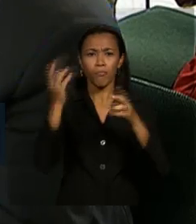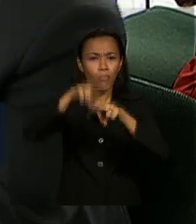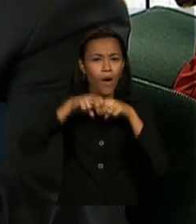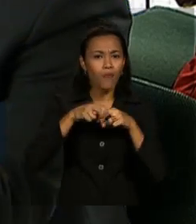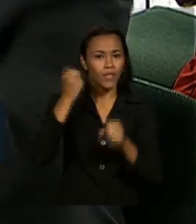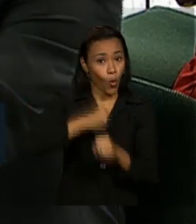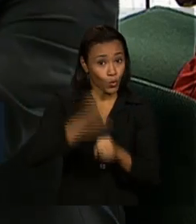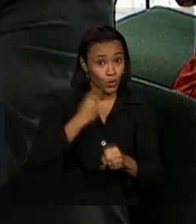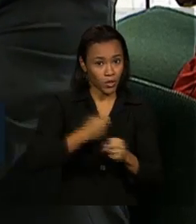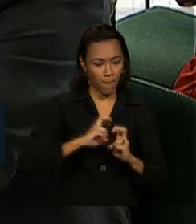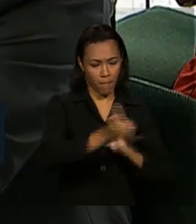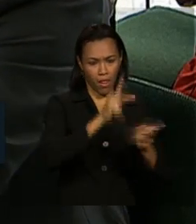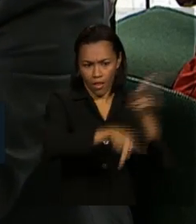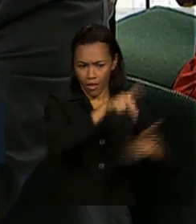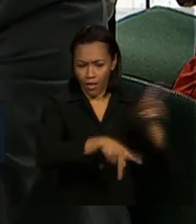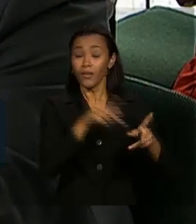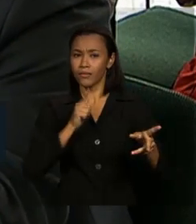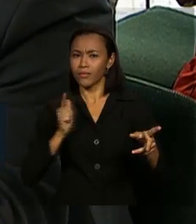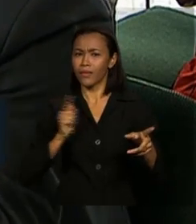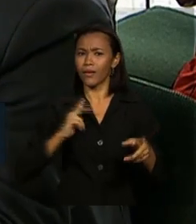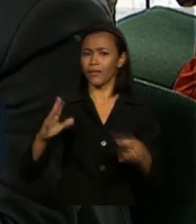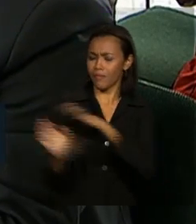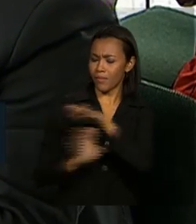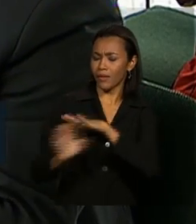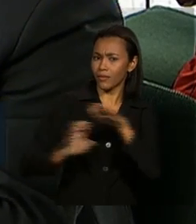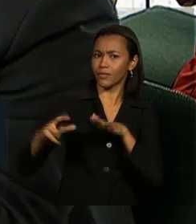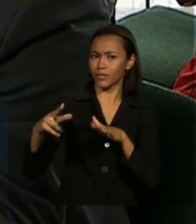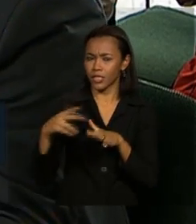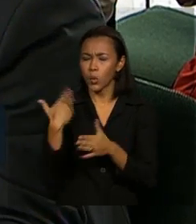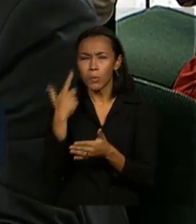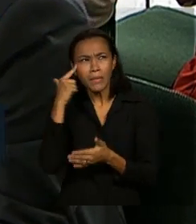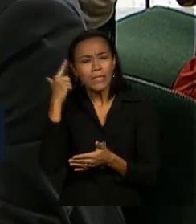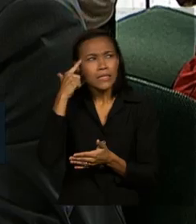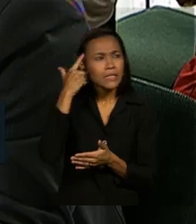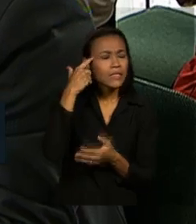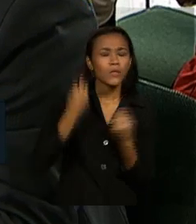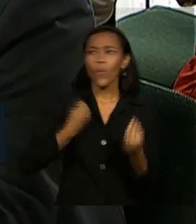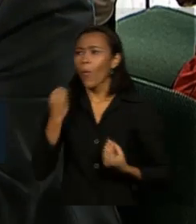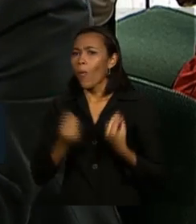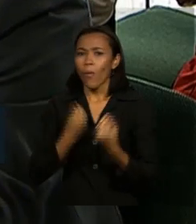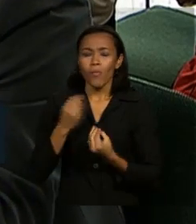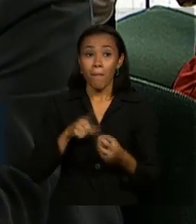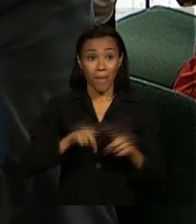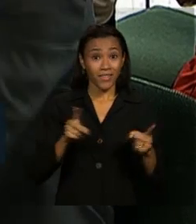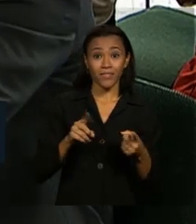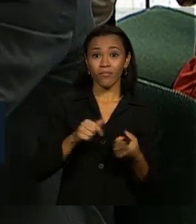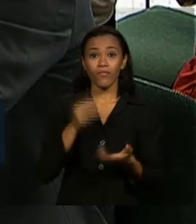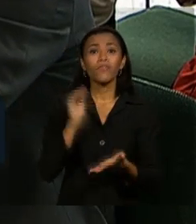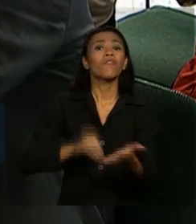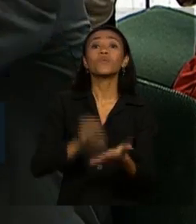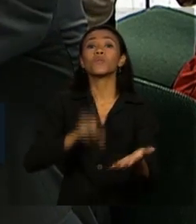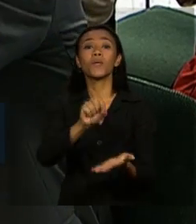investimentos eu sei que já tem empresas que estão estudando isso há algum tempo mas ninguém bate o martelo que que tá faltando